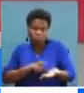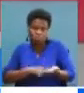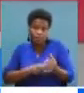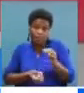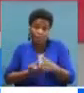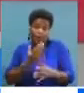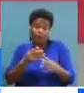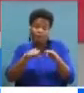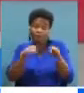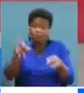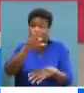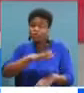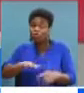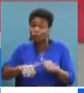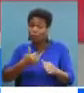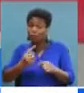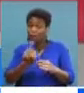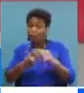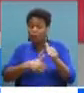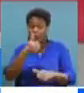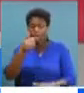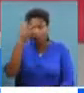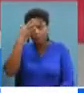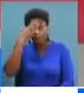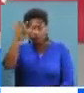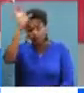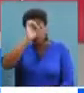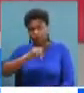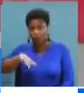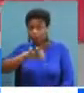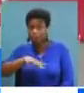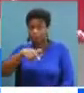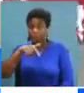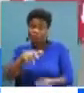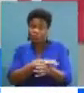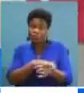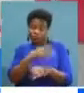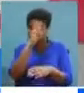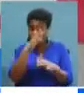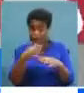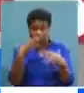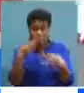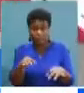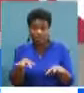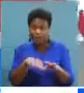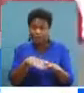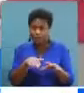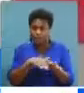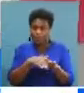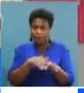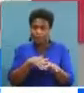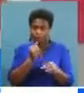implementar a nível regional para melhorar a capacidade dos governos nacionais em caso de catástrofe.